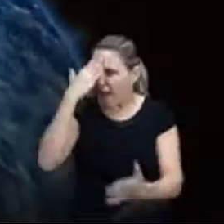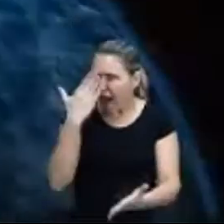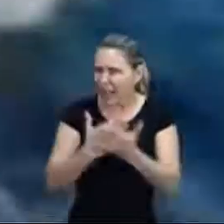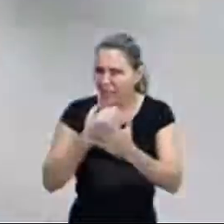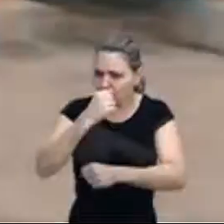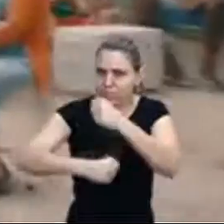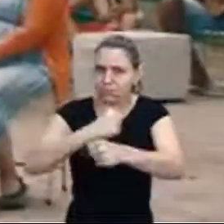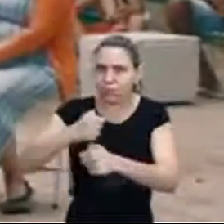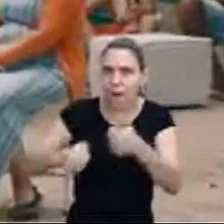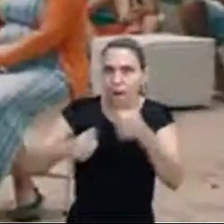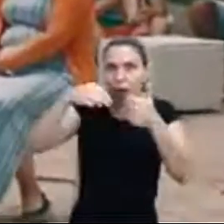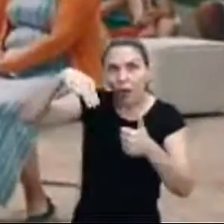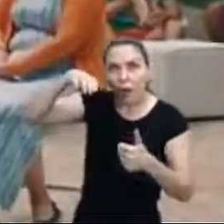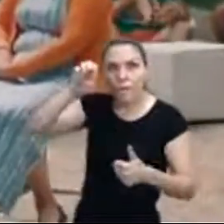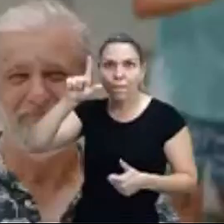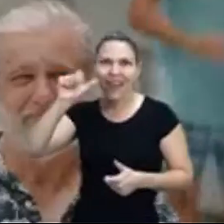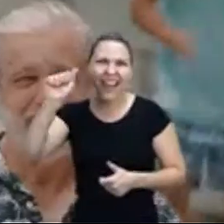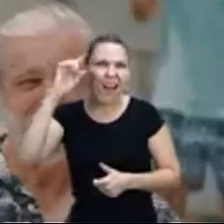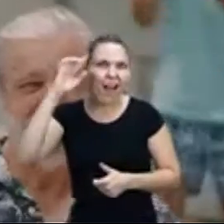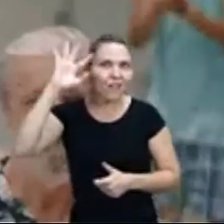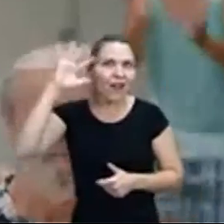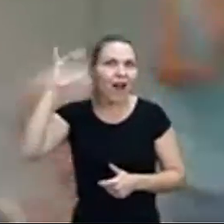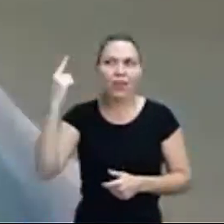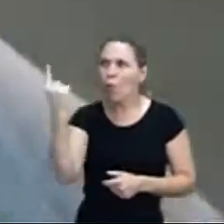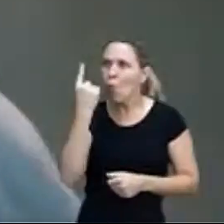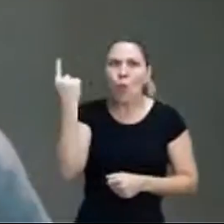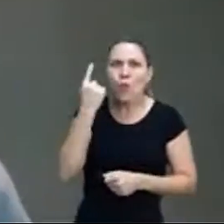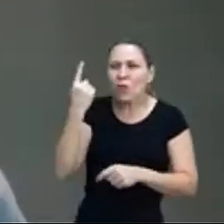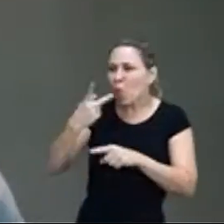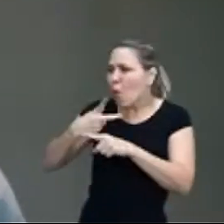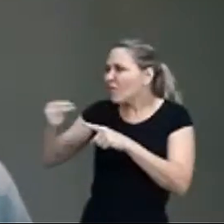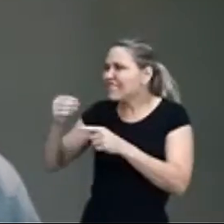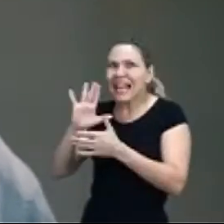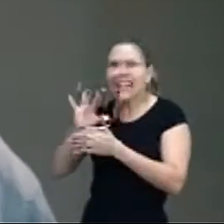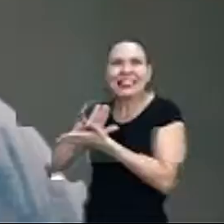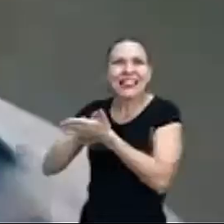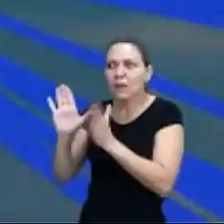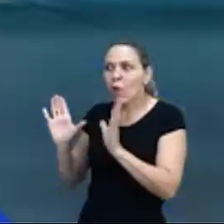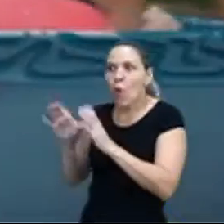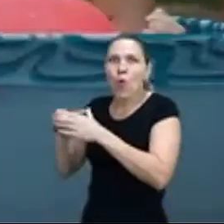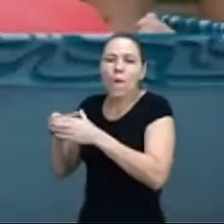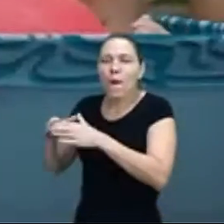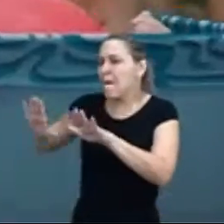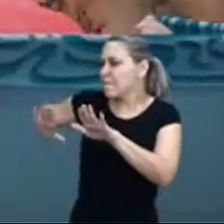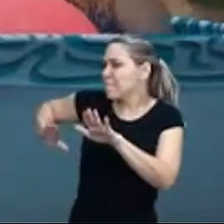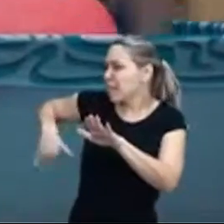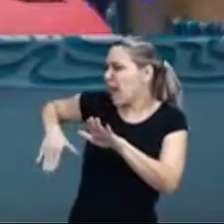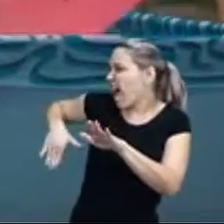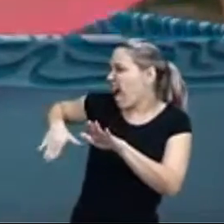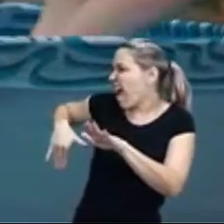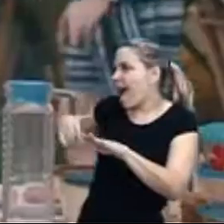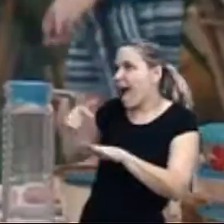que apostar na Mega da Virada? Imagine se você é o único da galera não ganhar no bolão. Praia!